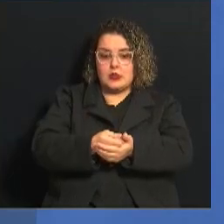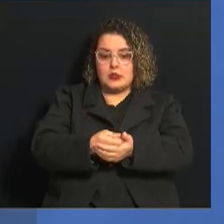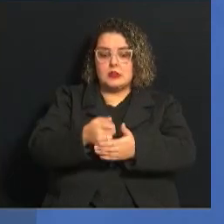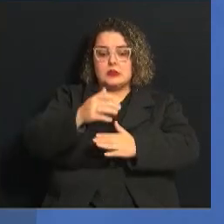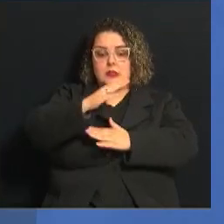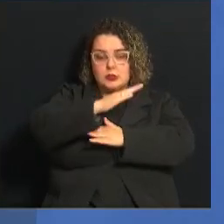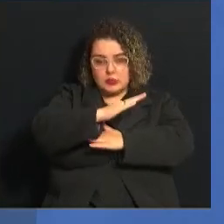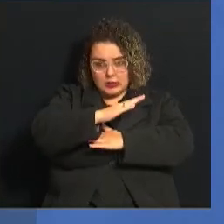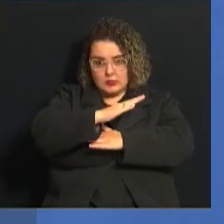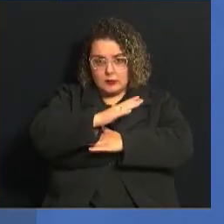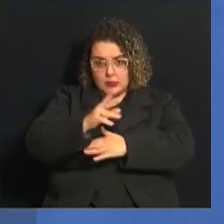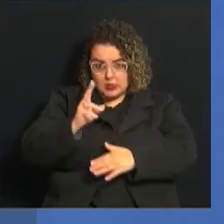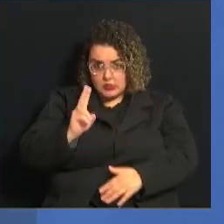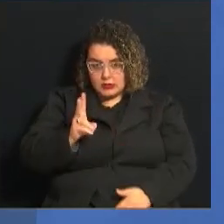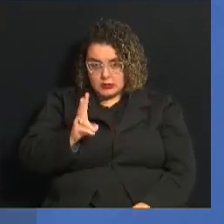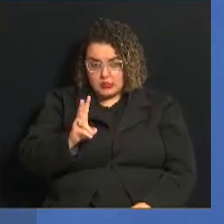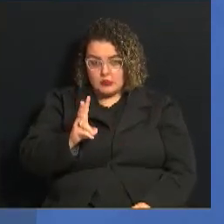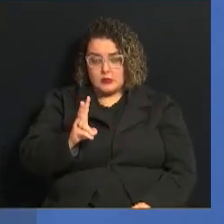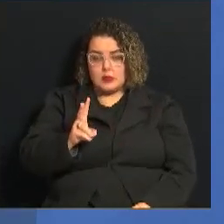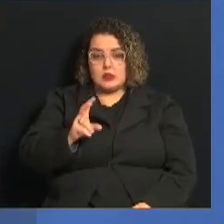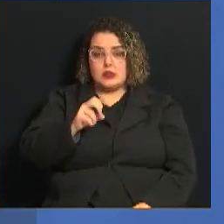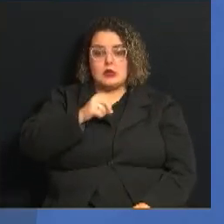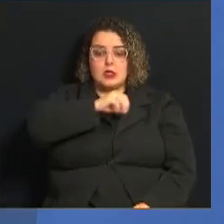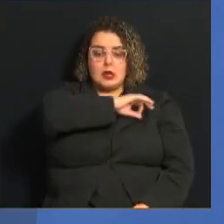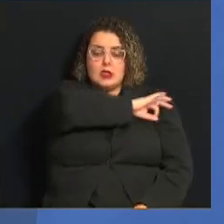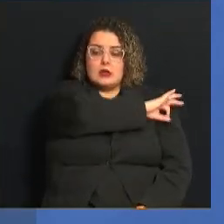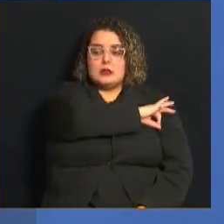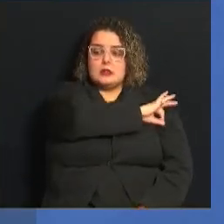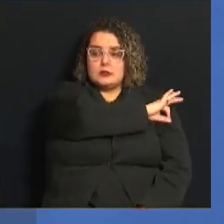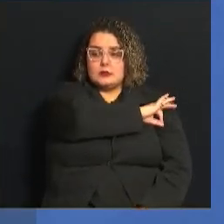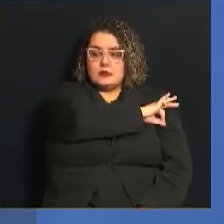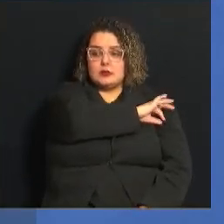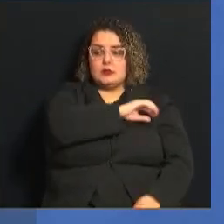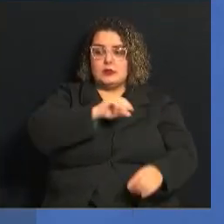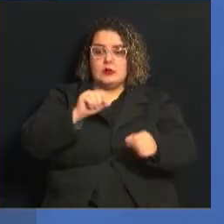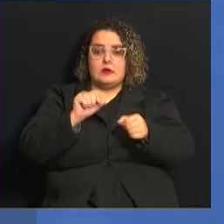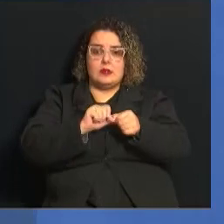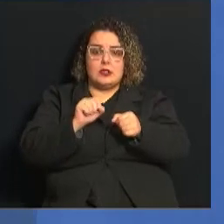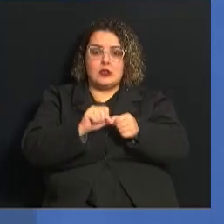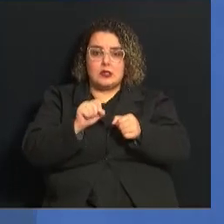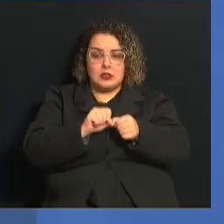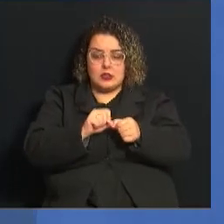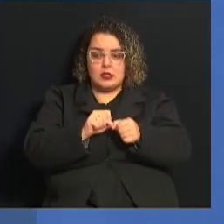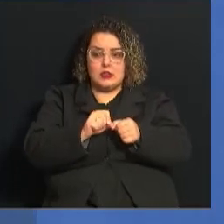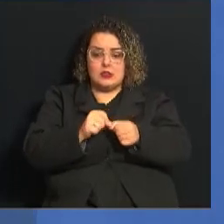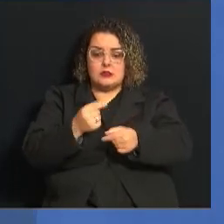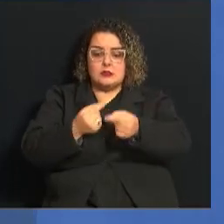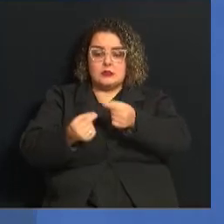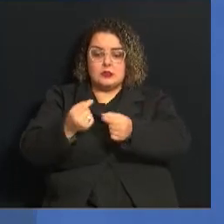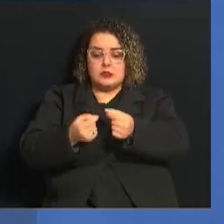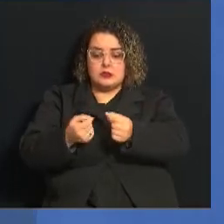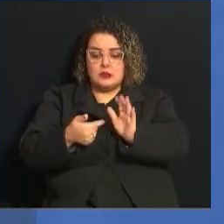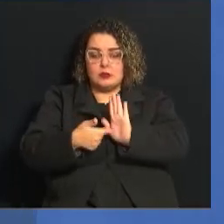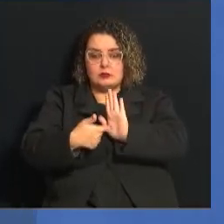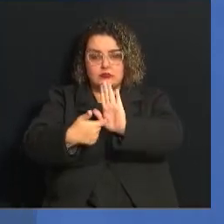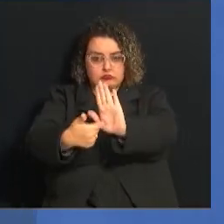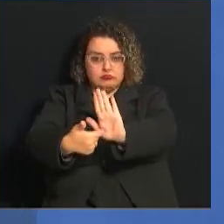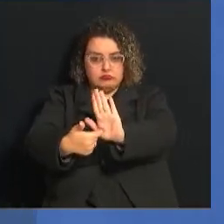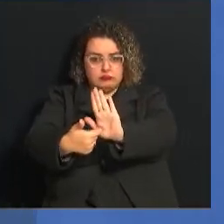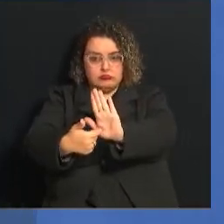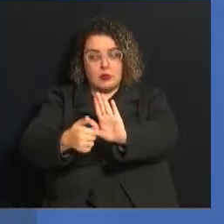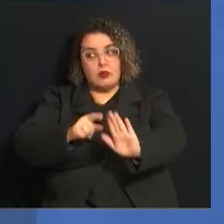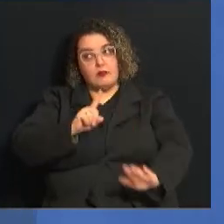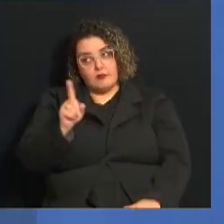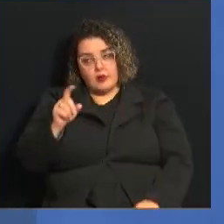Campinas sempre que as prefeituras fazem então a prestação de contas essa prestação de contas vai para o